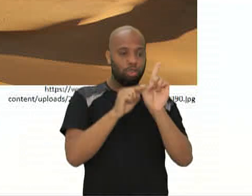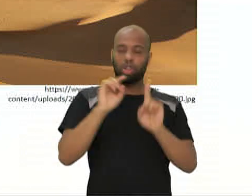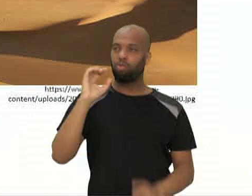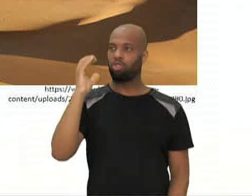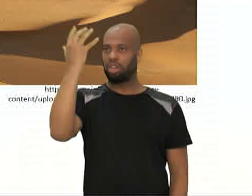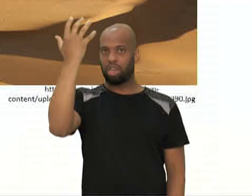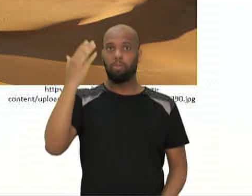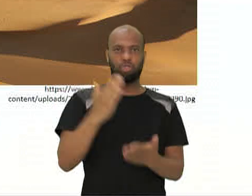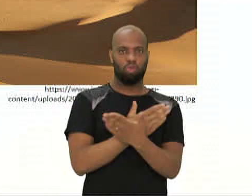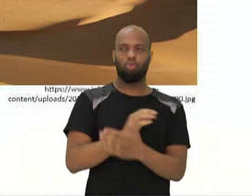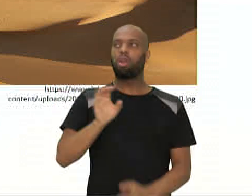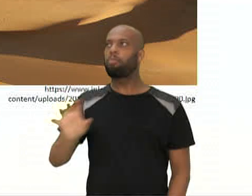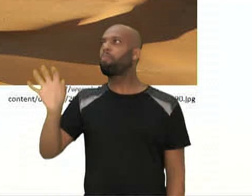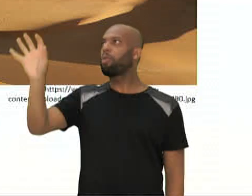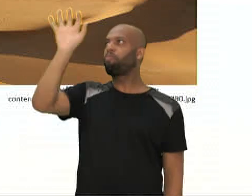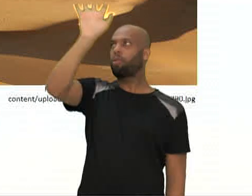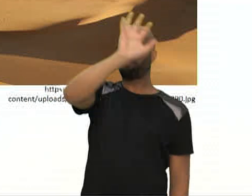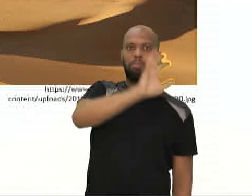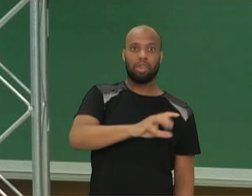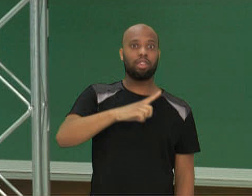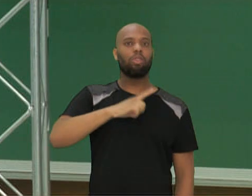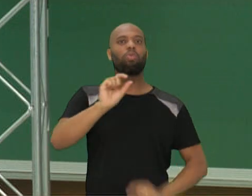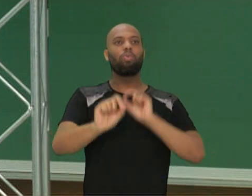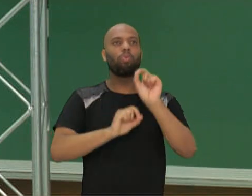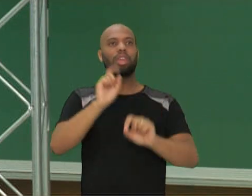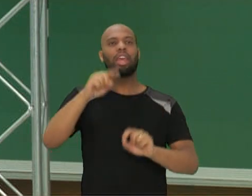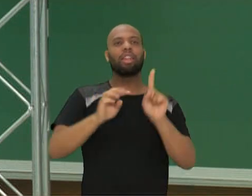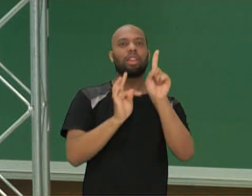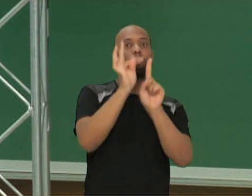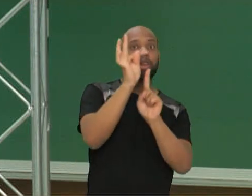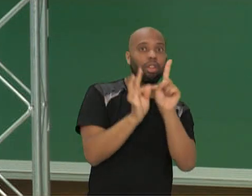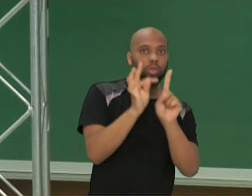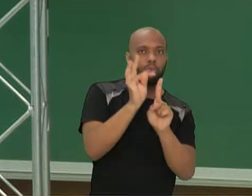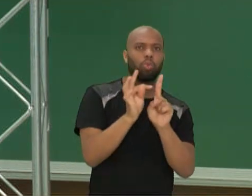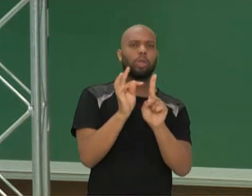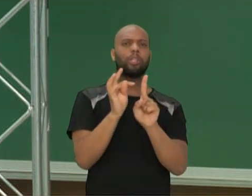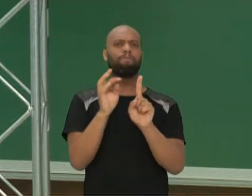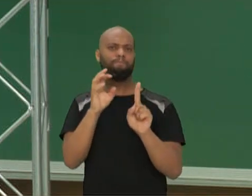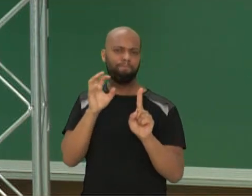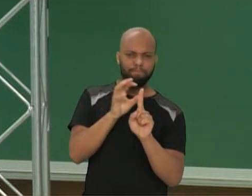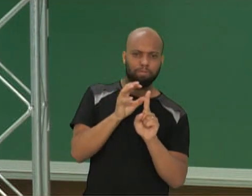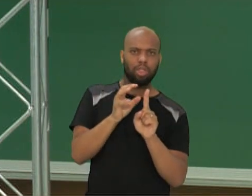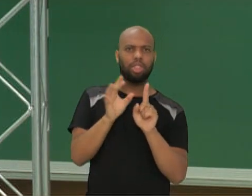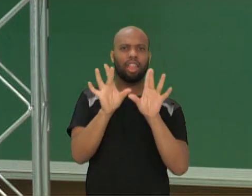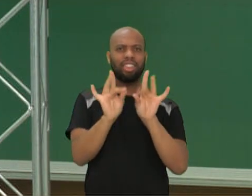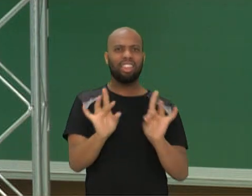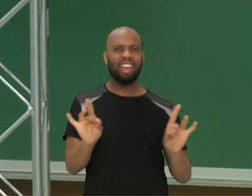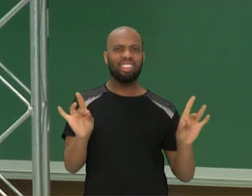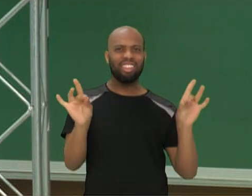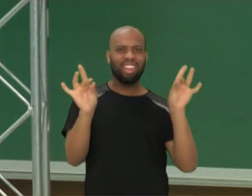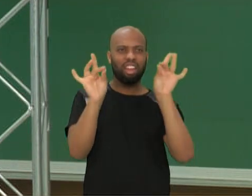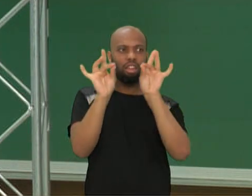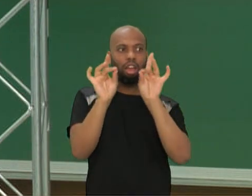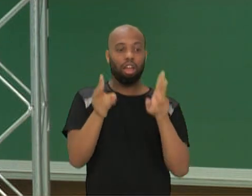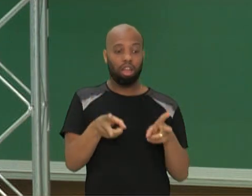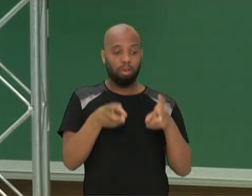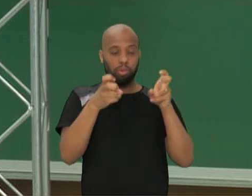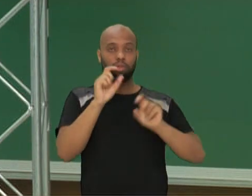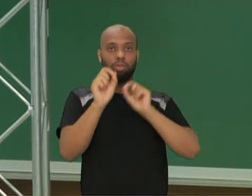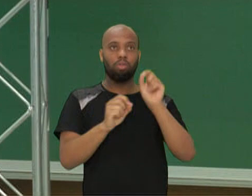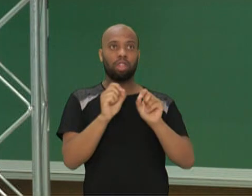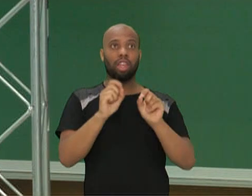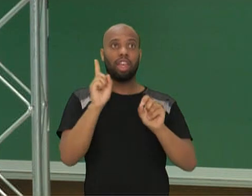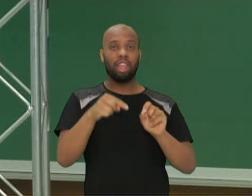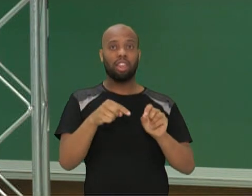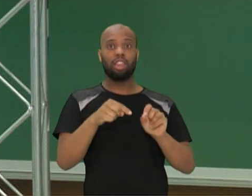de uma determinada região. Aqui nós vamos estar falando de temperatura, pressão e umidade. Então perceba que